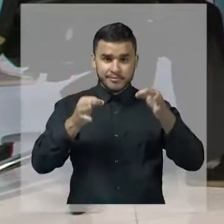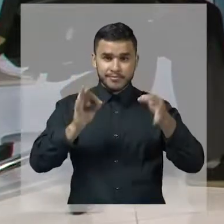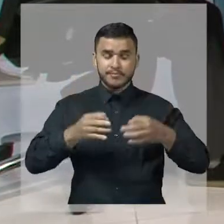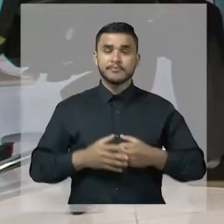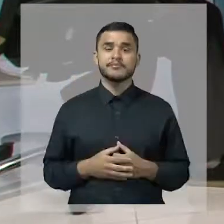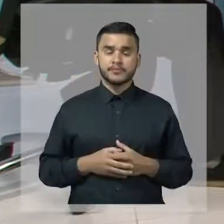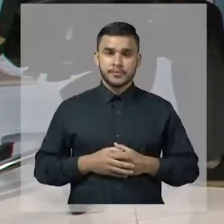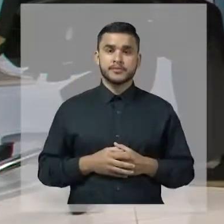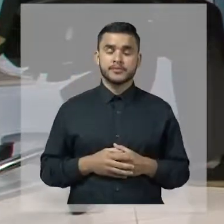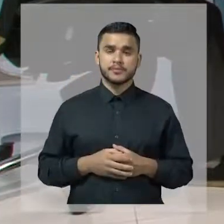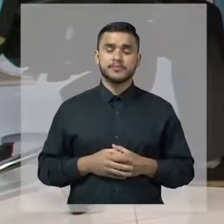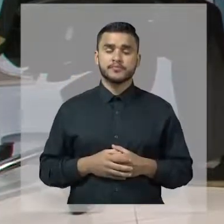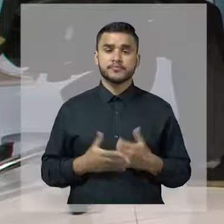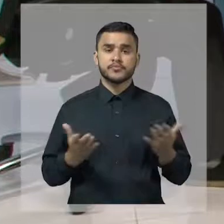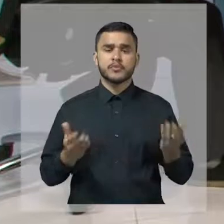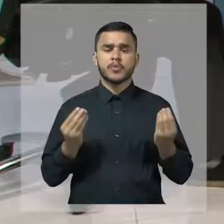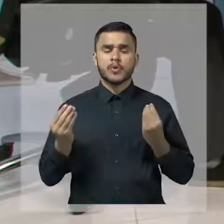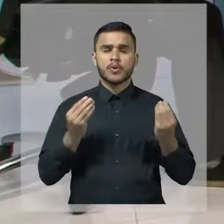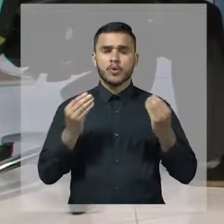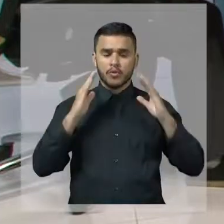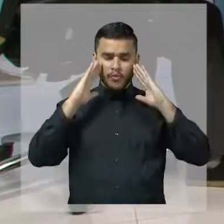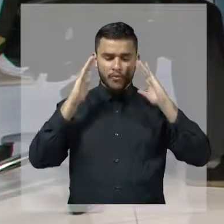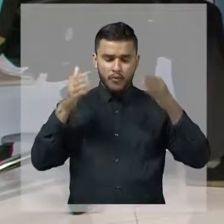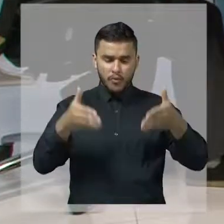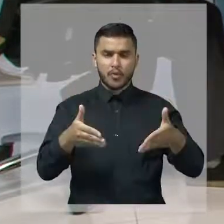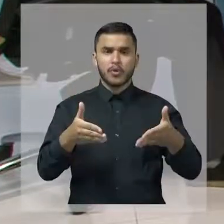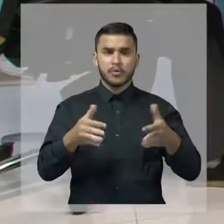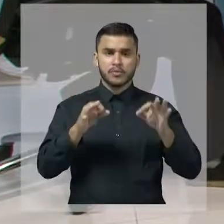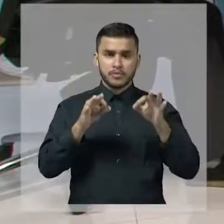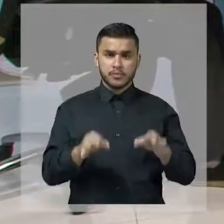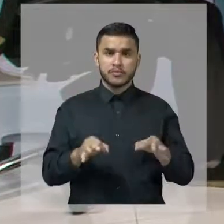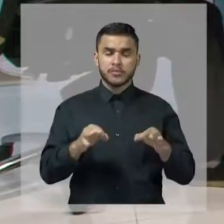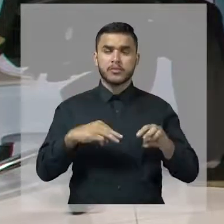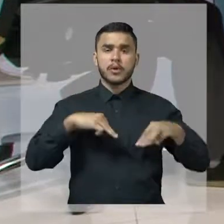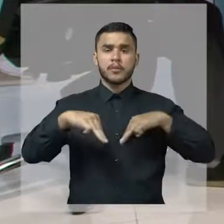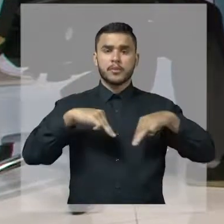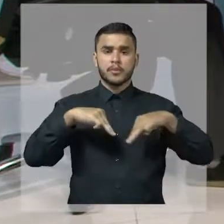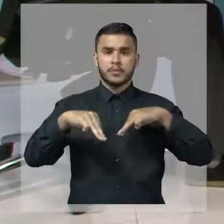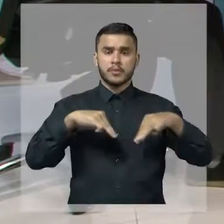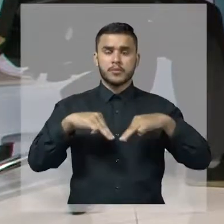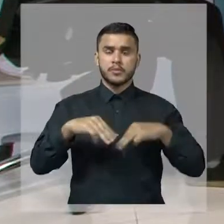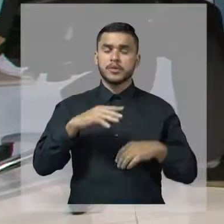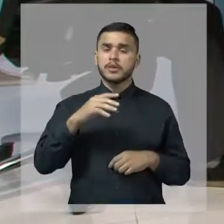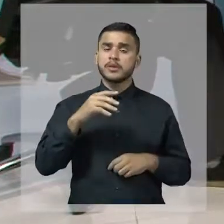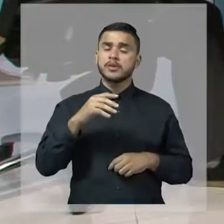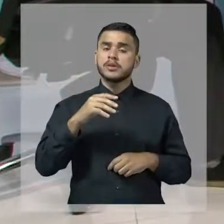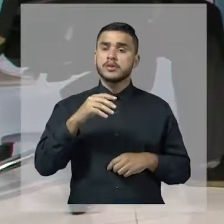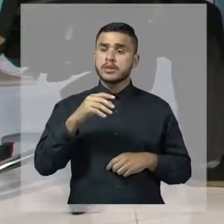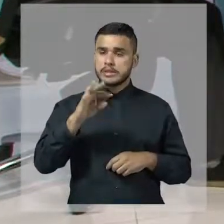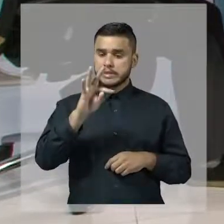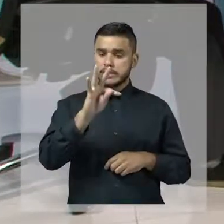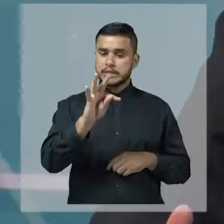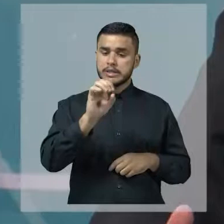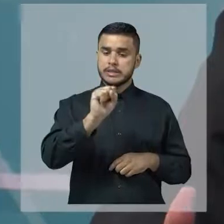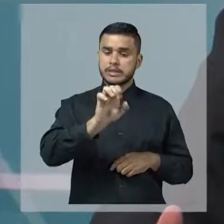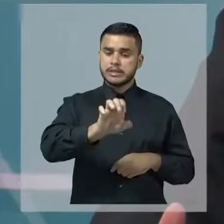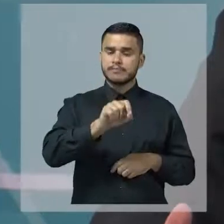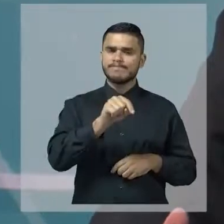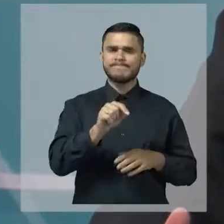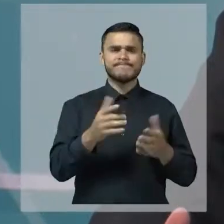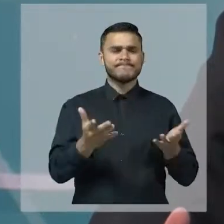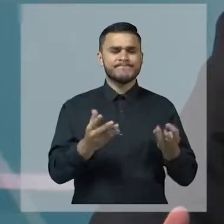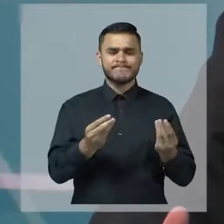veja, a própria estrutura de assessoramento dos ministros do TSE é uma estrutura muito pequena,